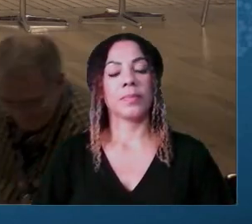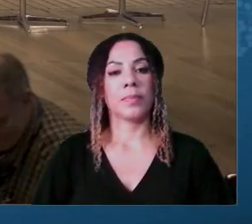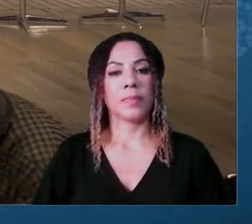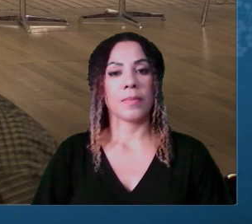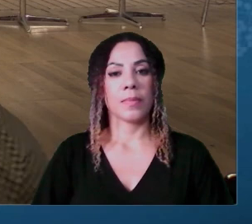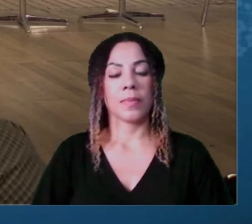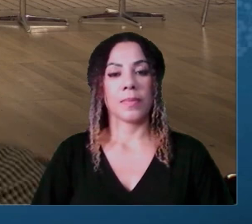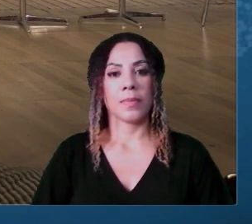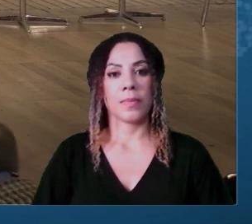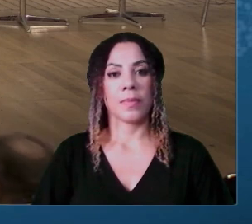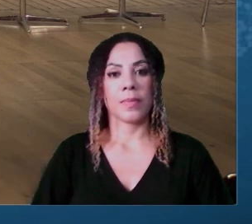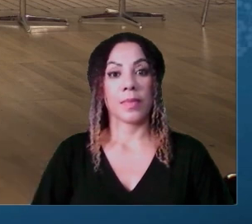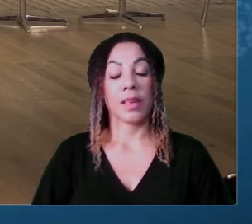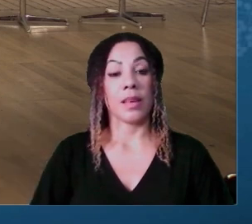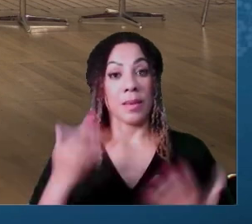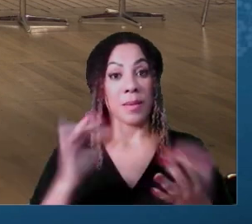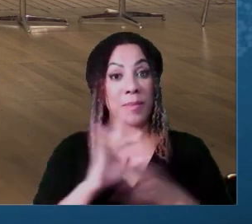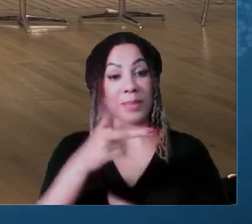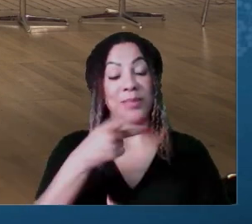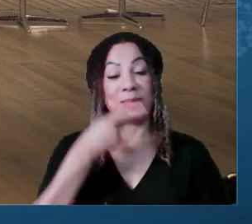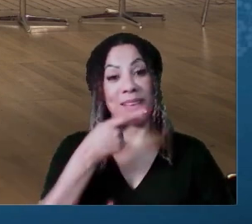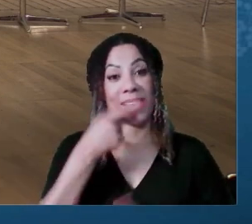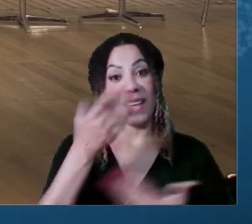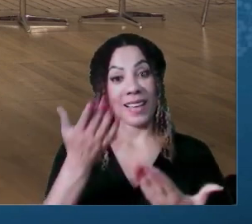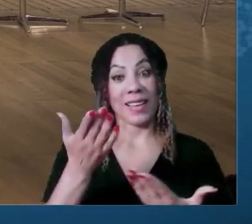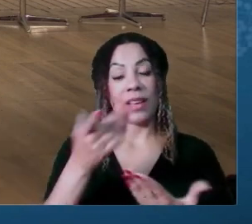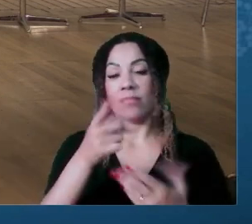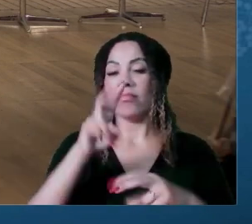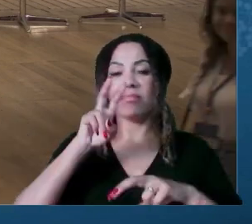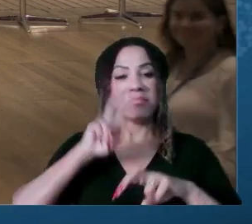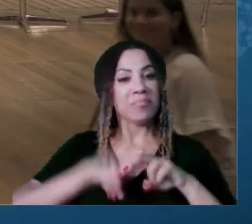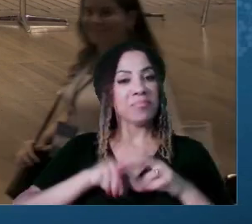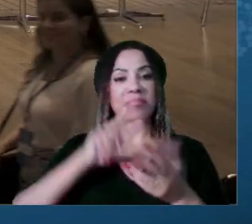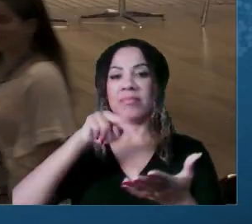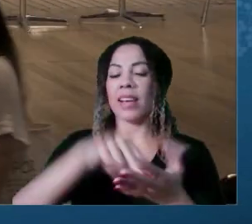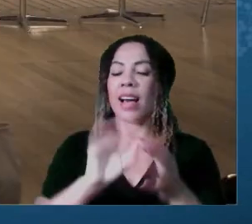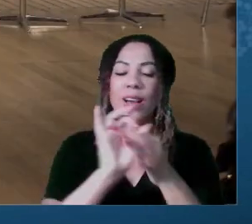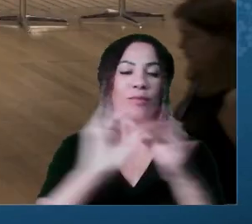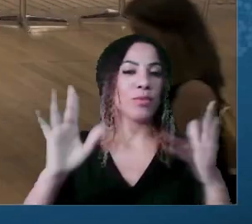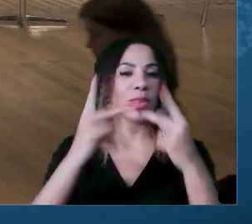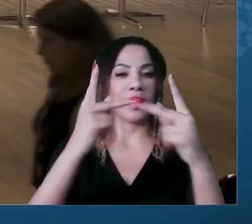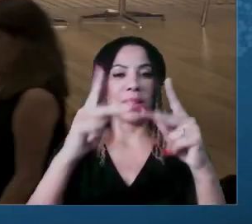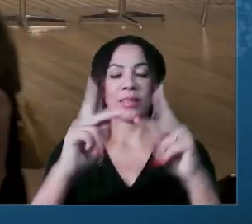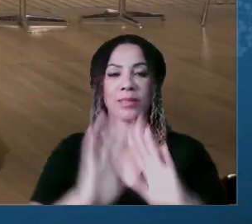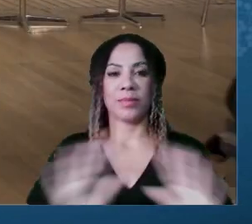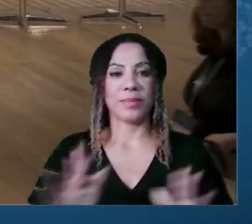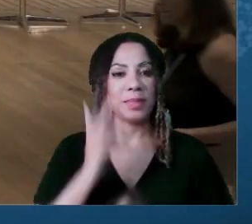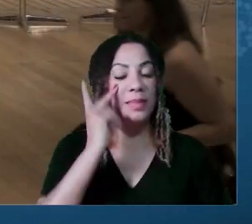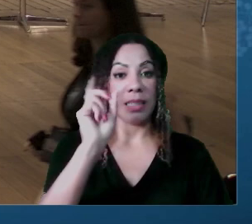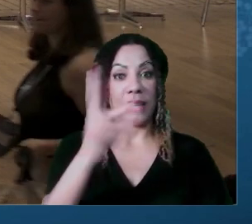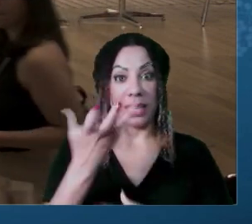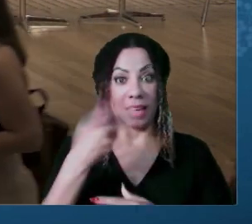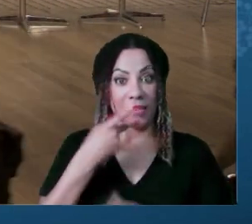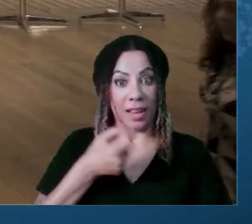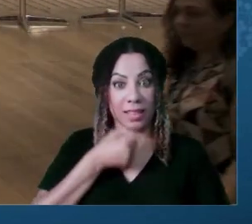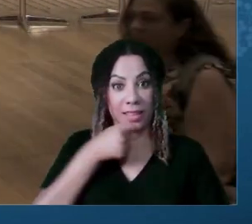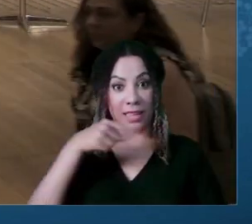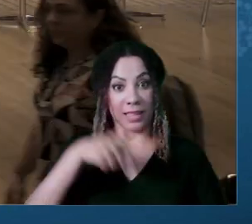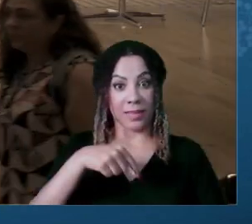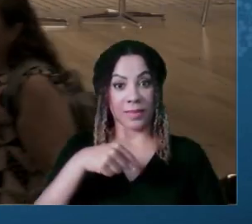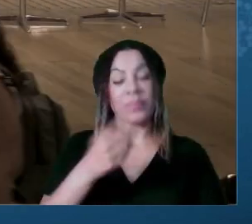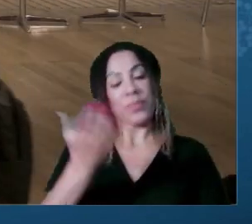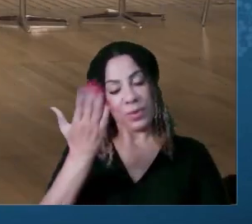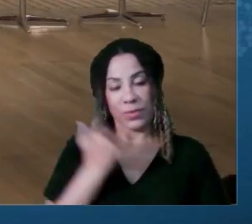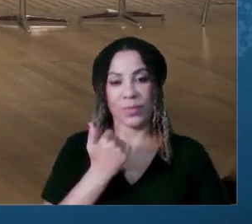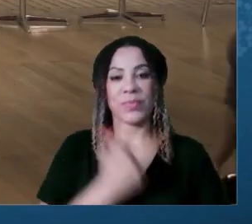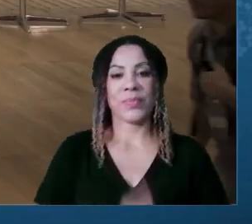O senhor está com a palavra, senhora Akira. O senhor fala de onde o senhor quiser. Fica à vontade. O senhor quer falar daqui? Então vem.